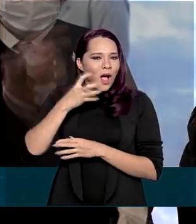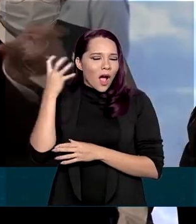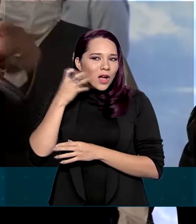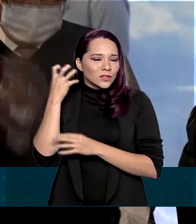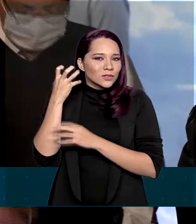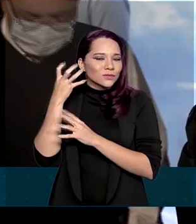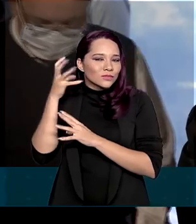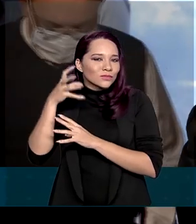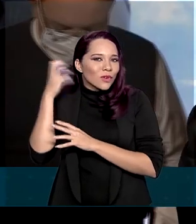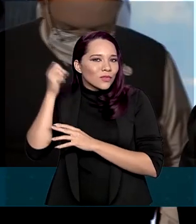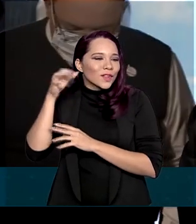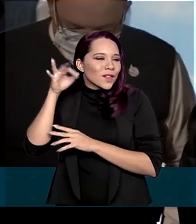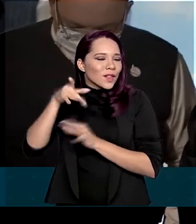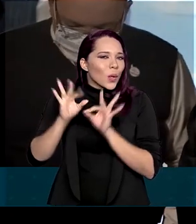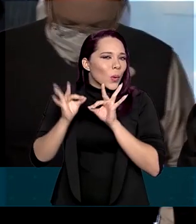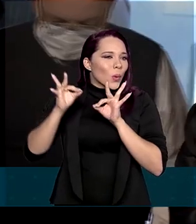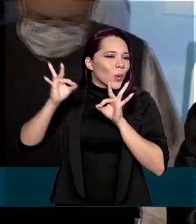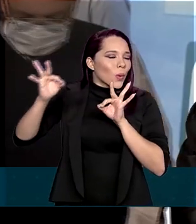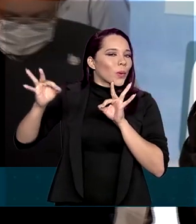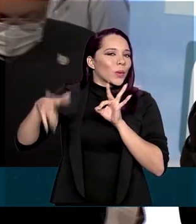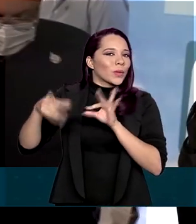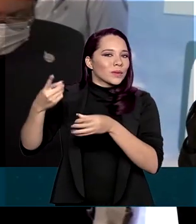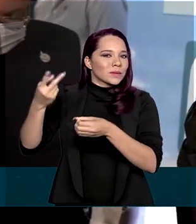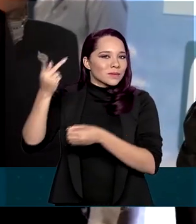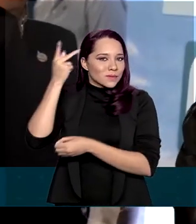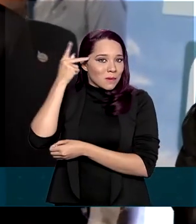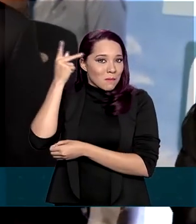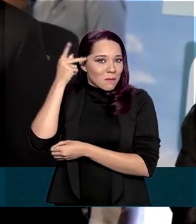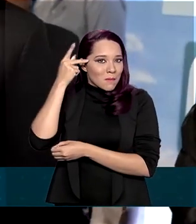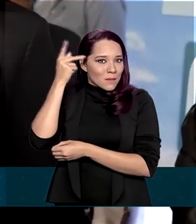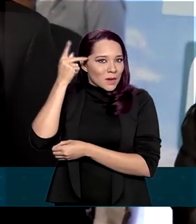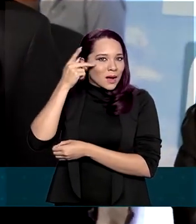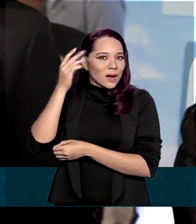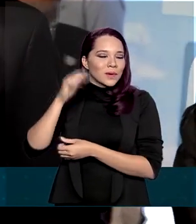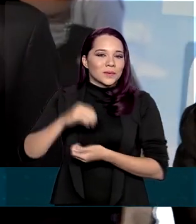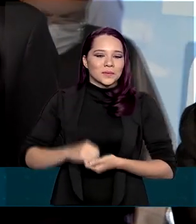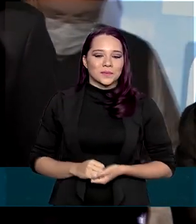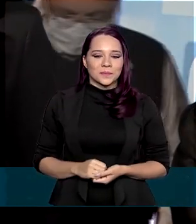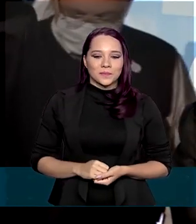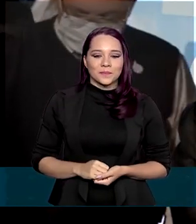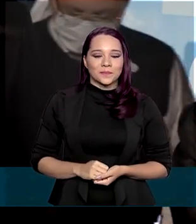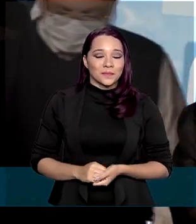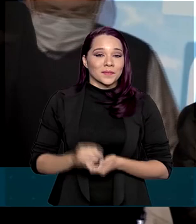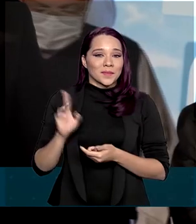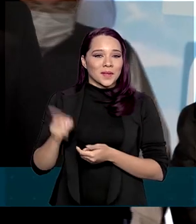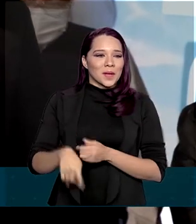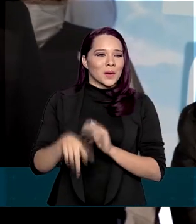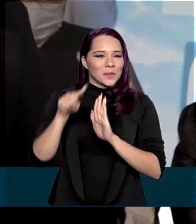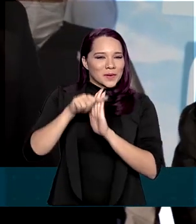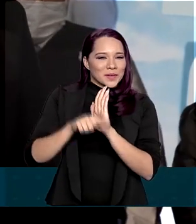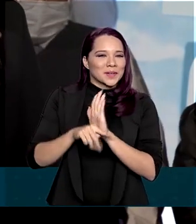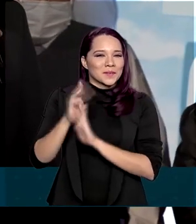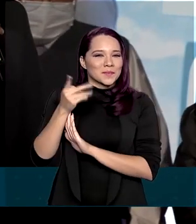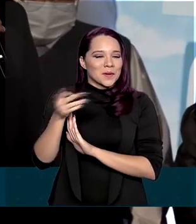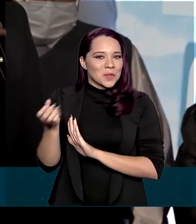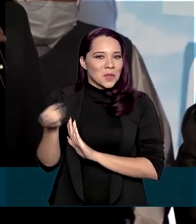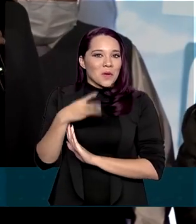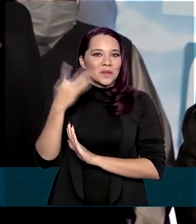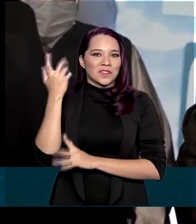no interiorzão do São Paulo, programa Na Beira da Tuia, o programa Turic Tinoco, um programa